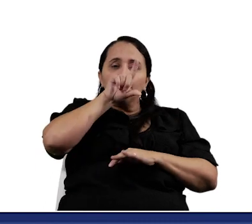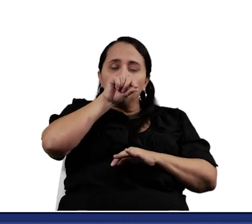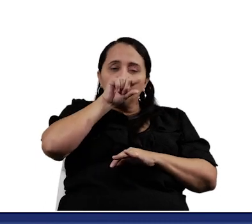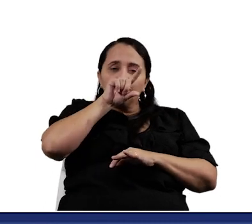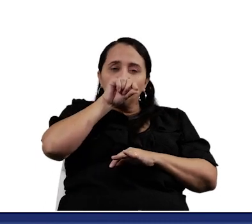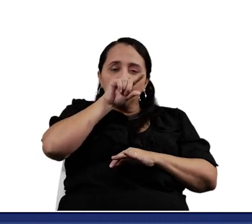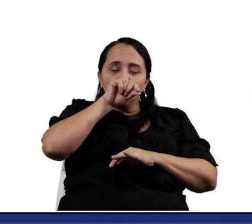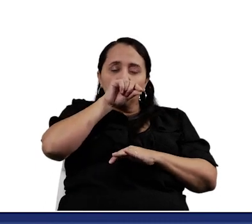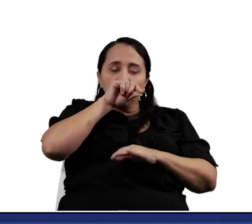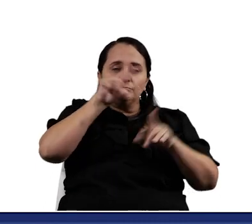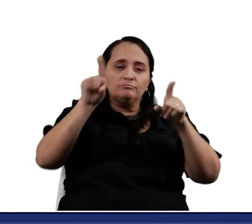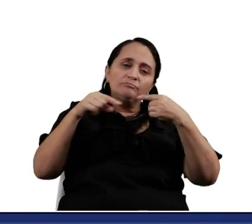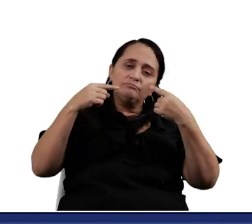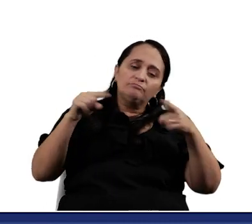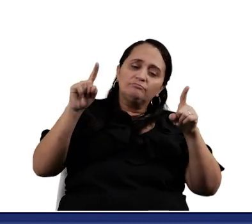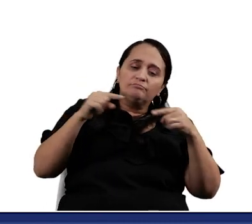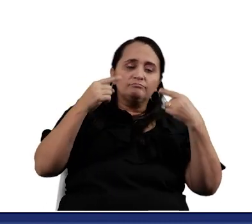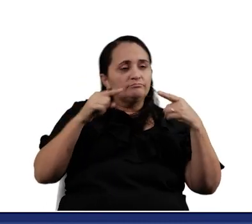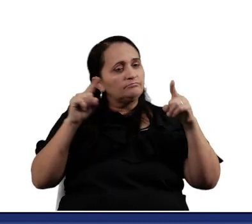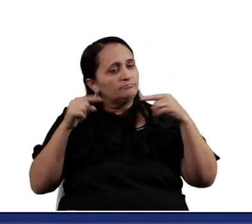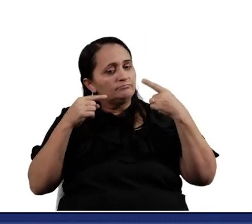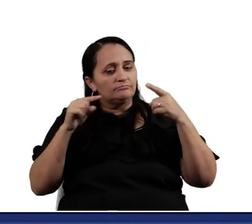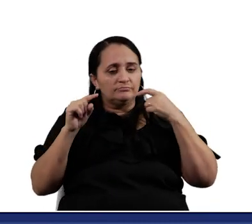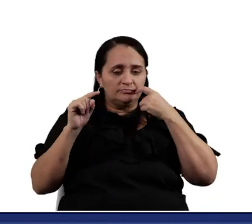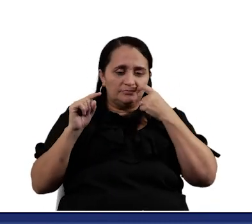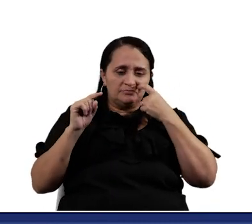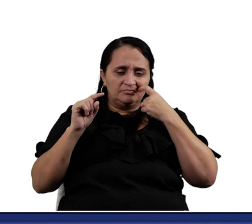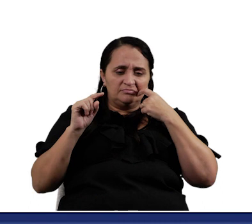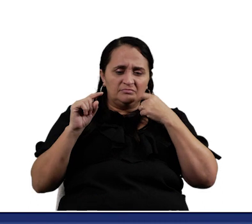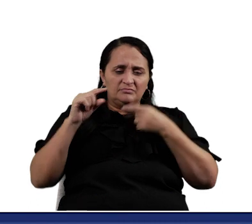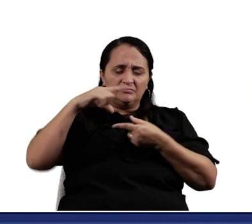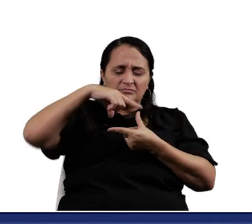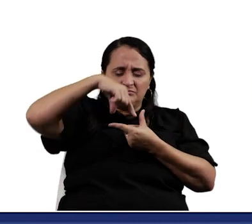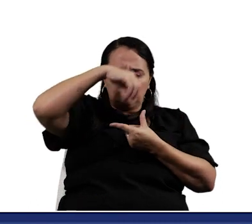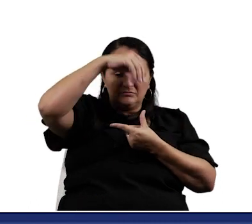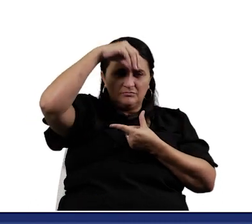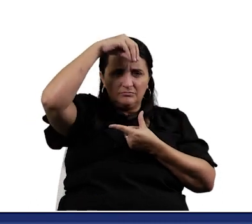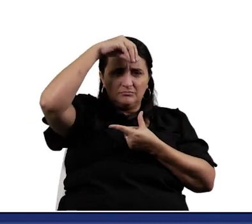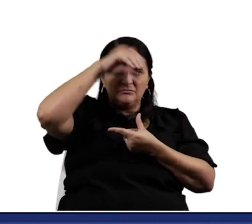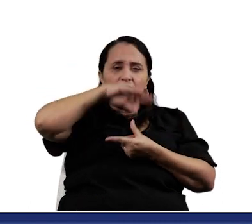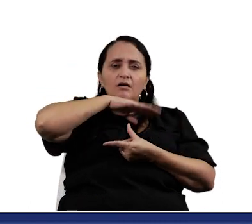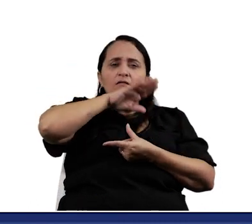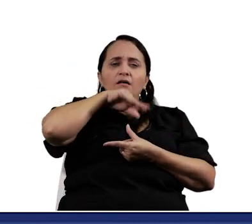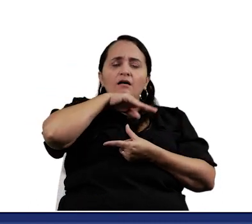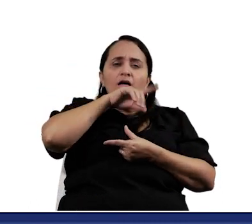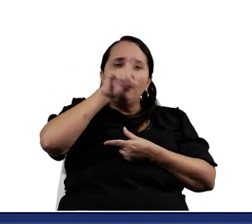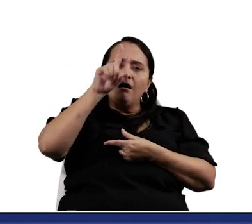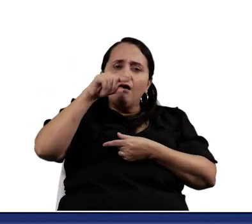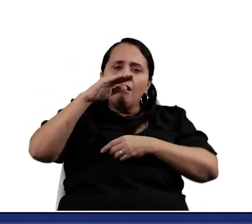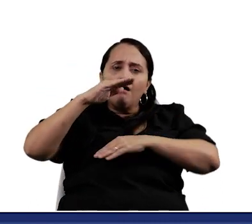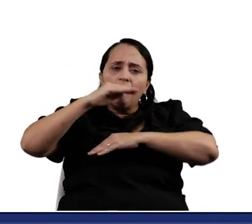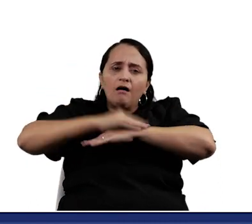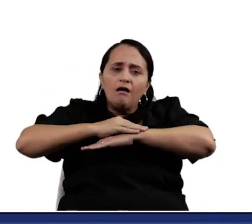Passarinhos, né? Cantarolando. E esse bichinho aqui no meio? Um sapinho, gente. Vocês